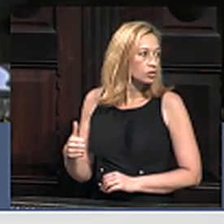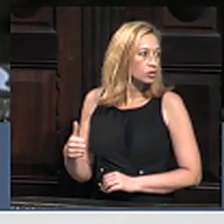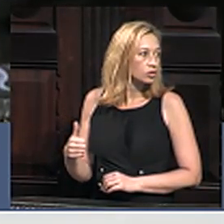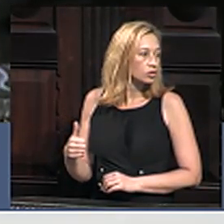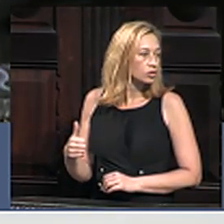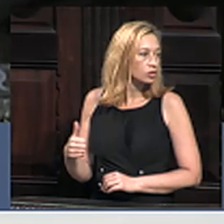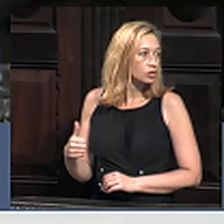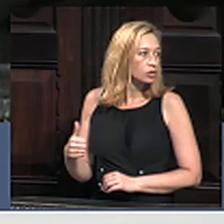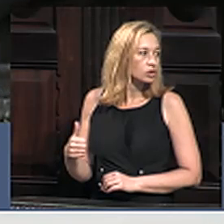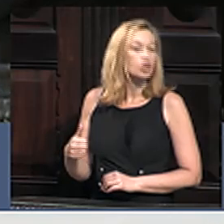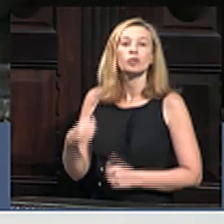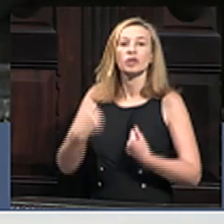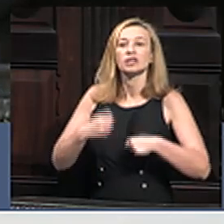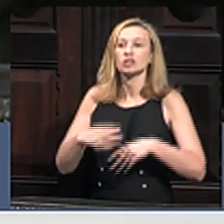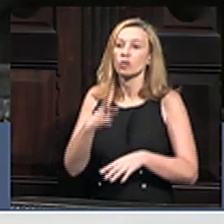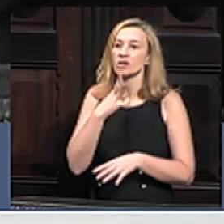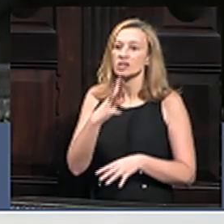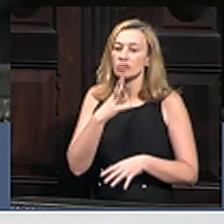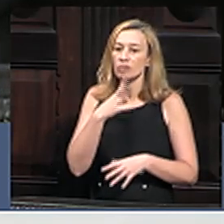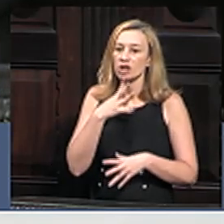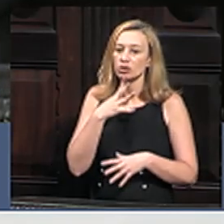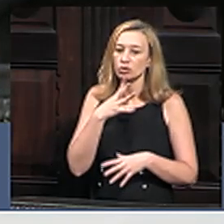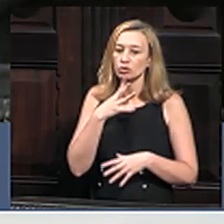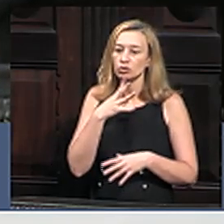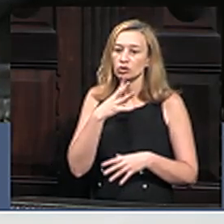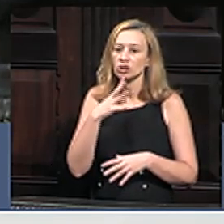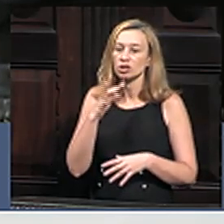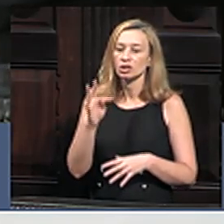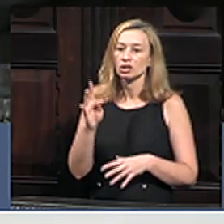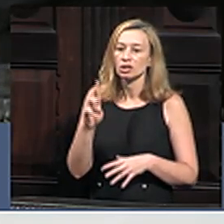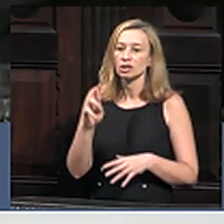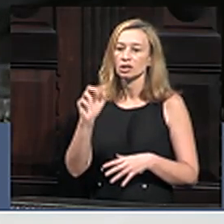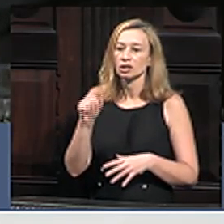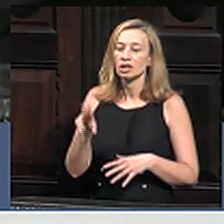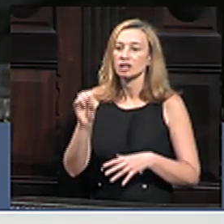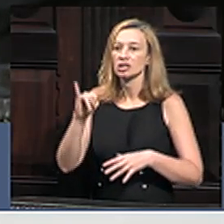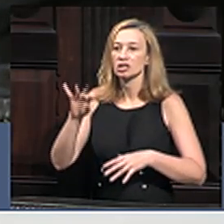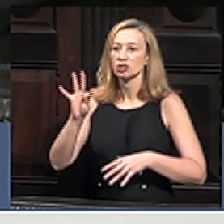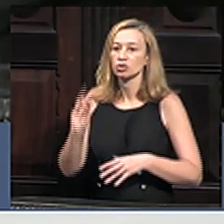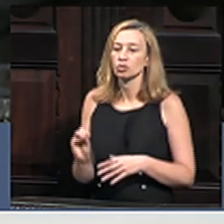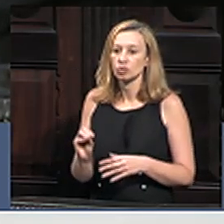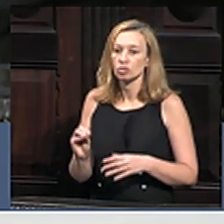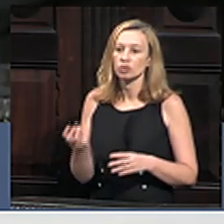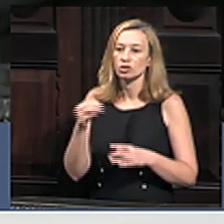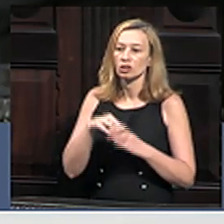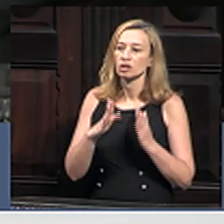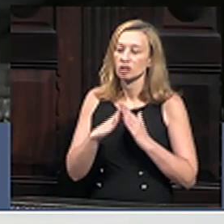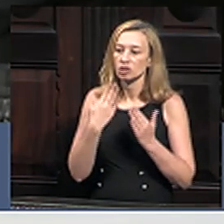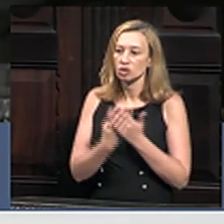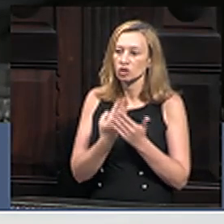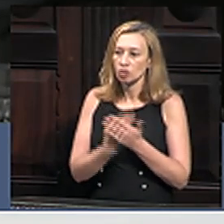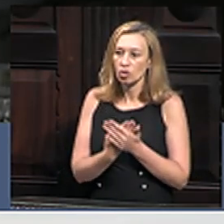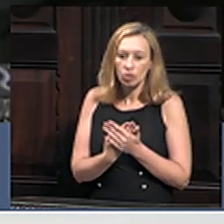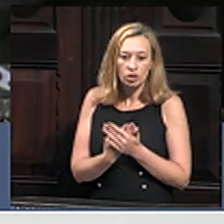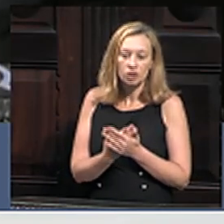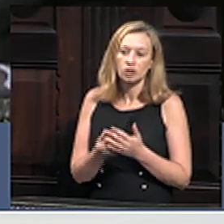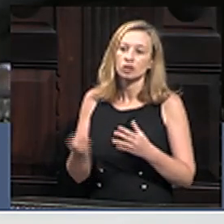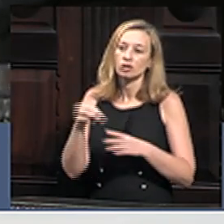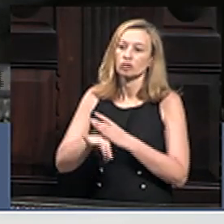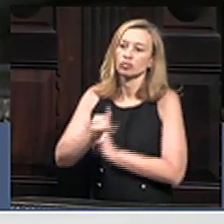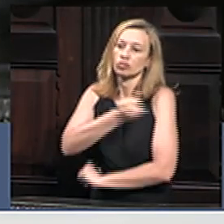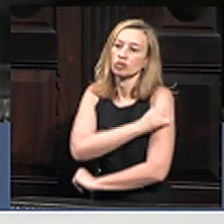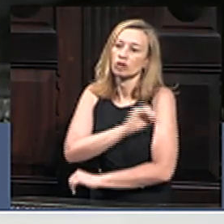de trânsito no currículo das unidades escolares de ensino fundamental e médio do Estado do Rio de